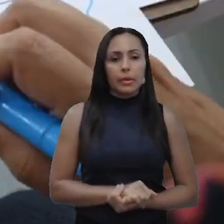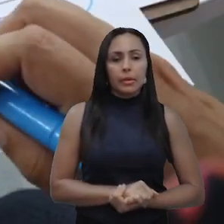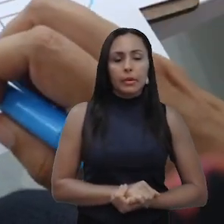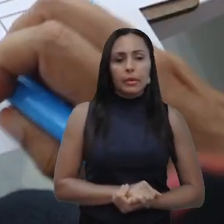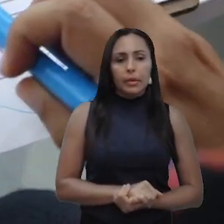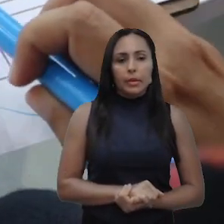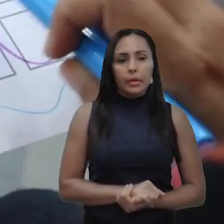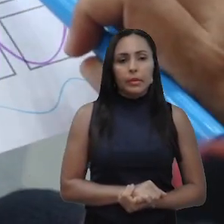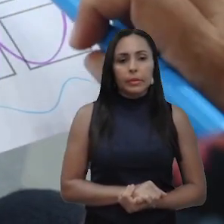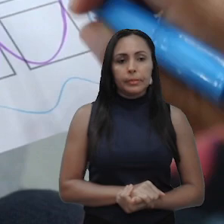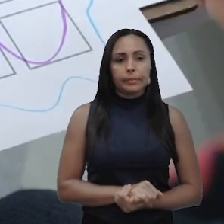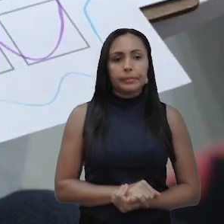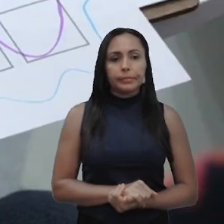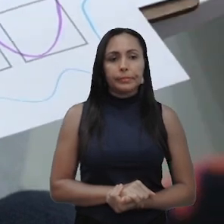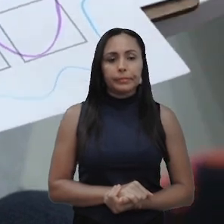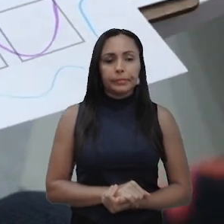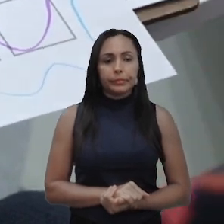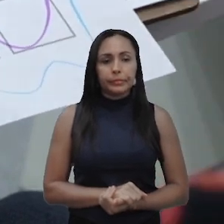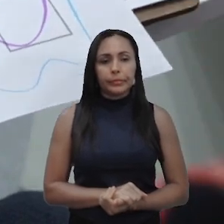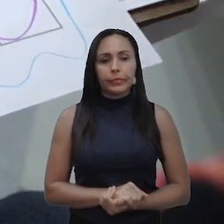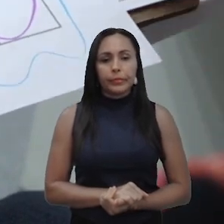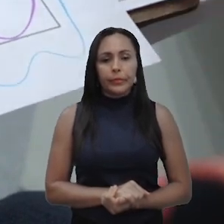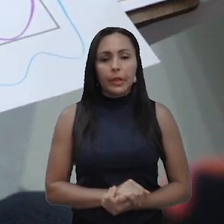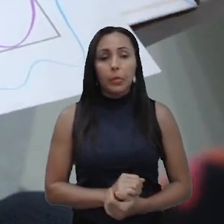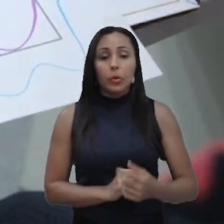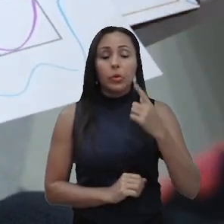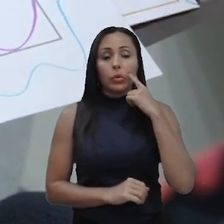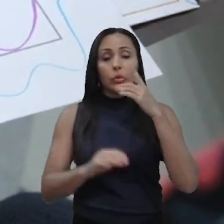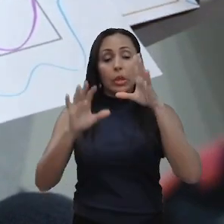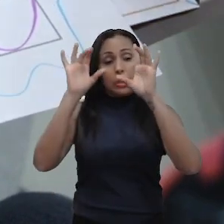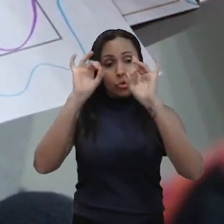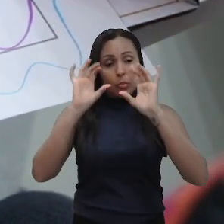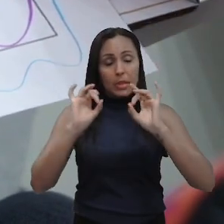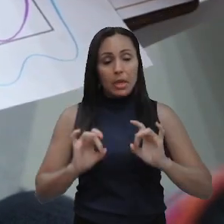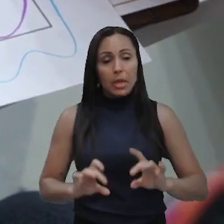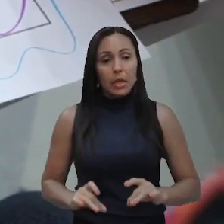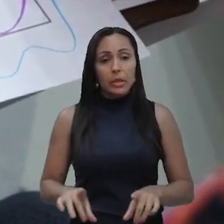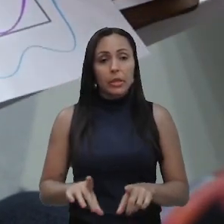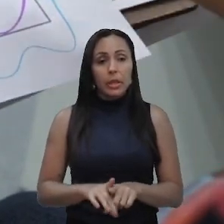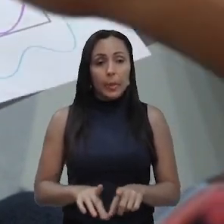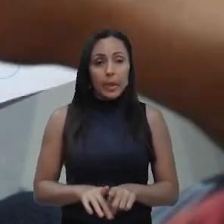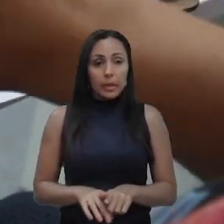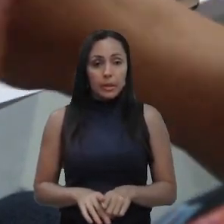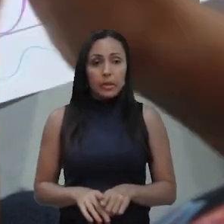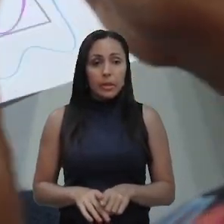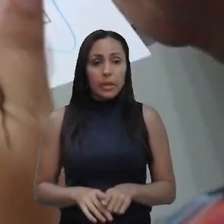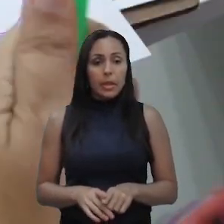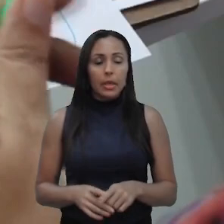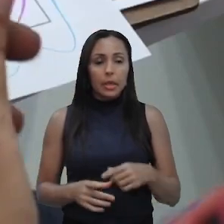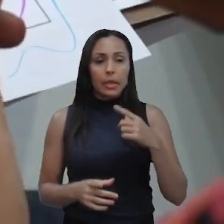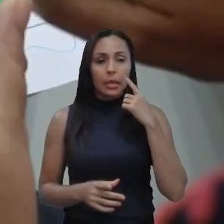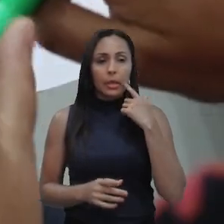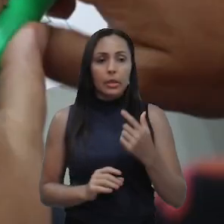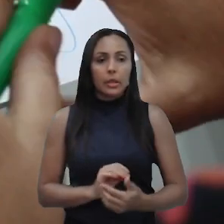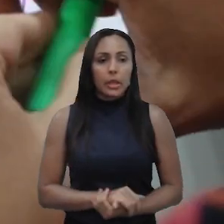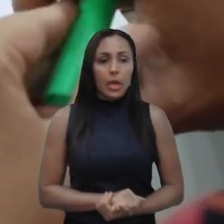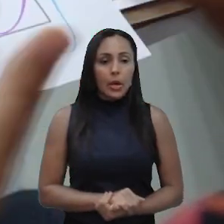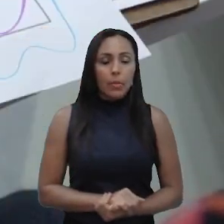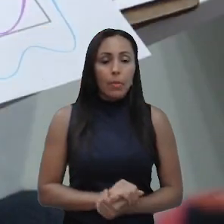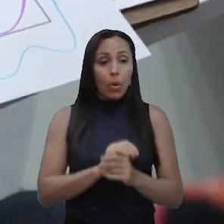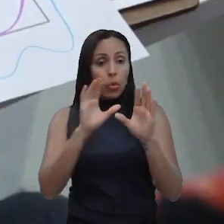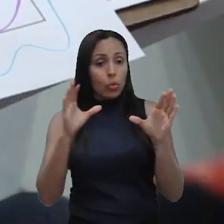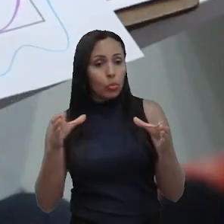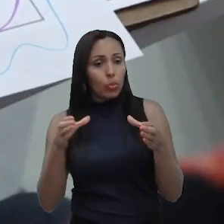por módulos, por zonas especiais, que vão ser nada mais, nada menos do que um conjunto de módulos